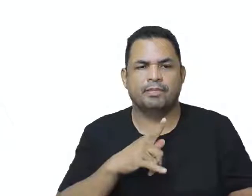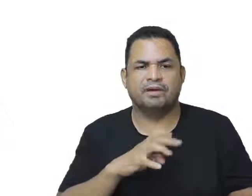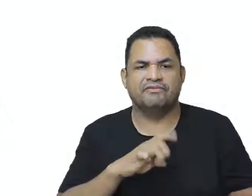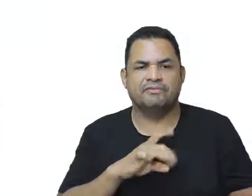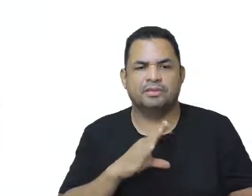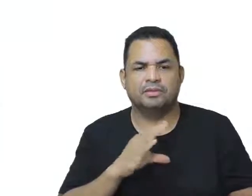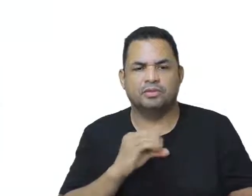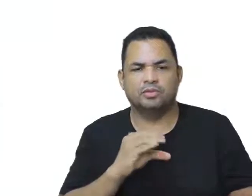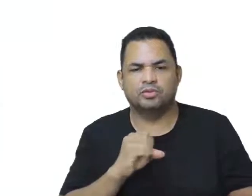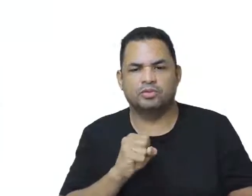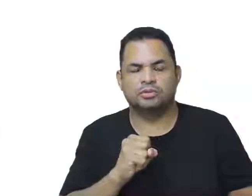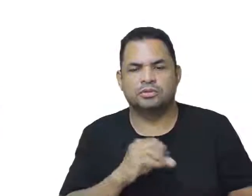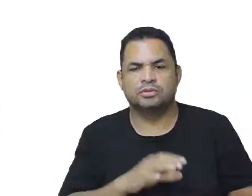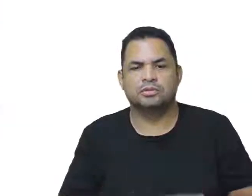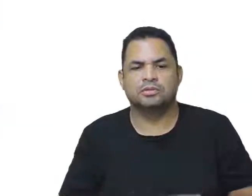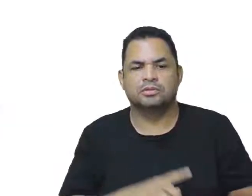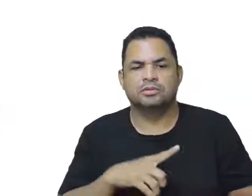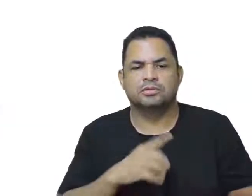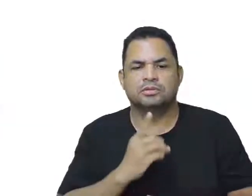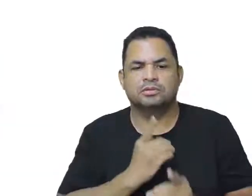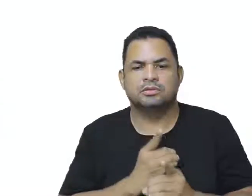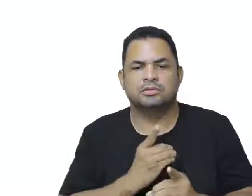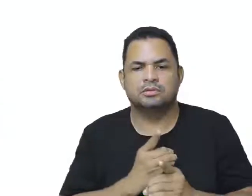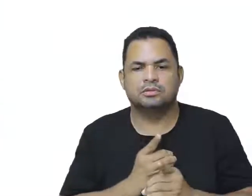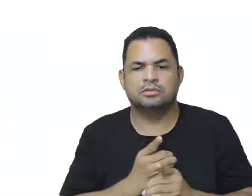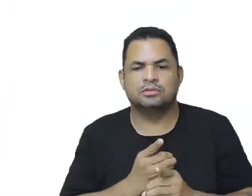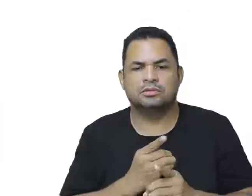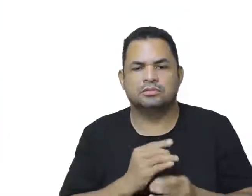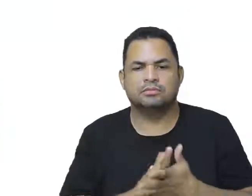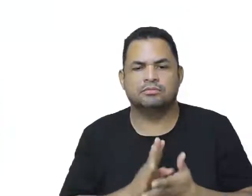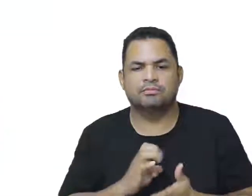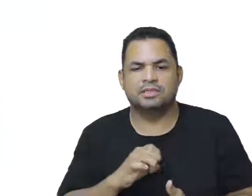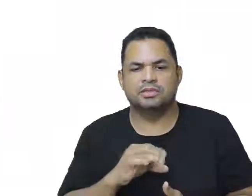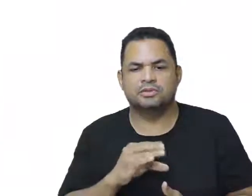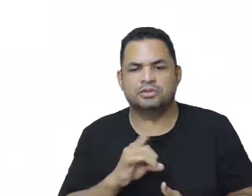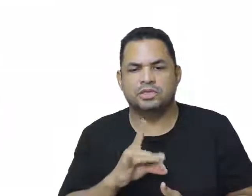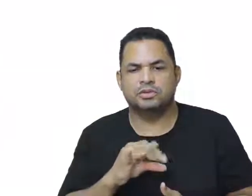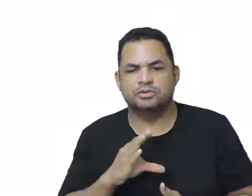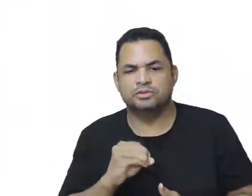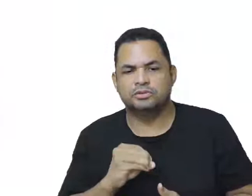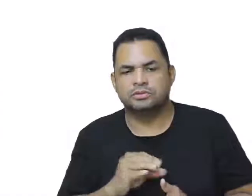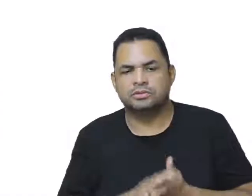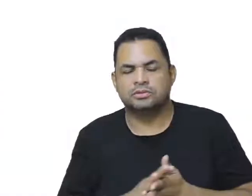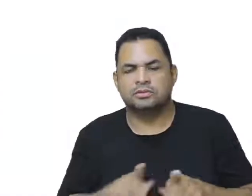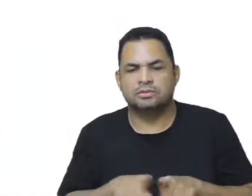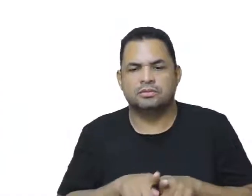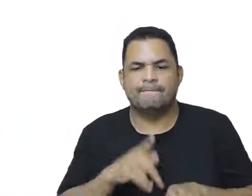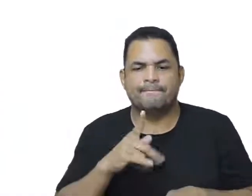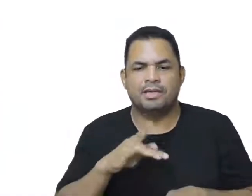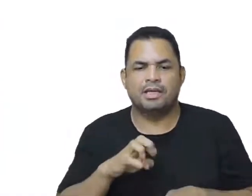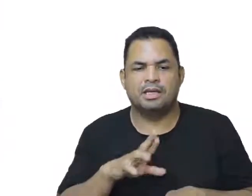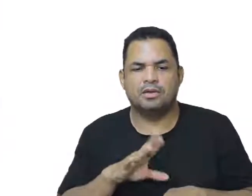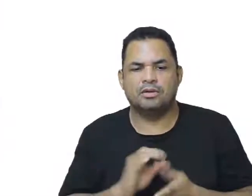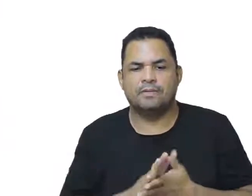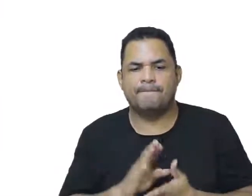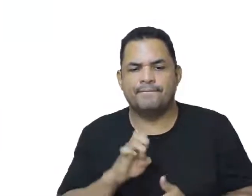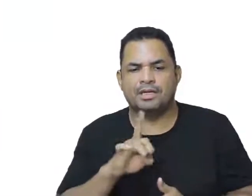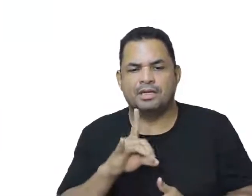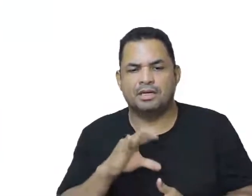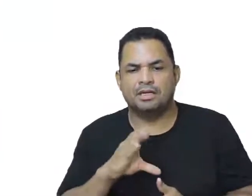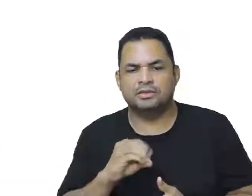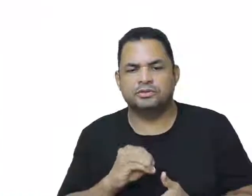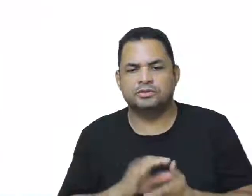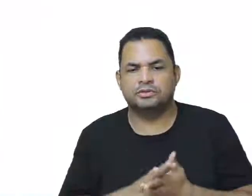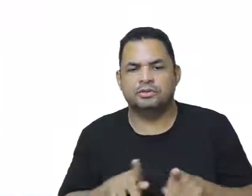pavimentoso, como a gente falou, é encontrado nos mesotélios, né, que é a pleura, peritônio,